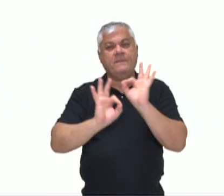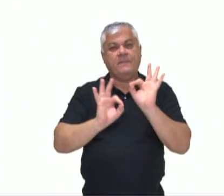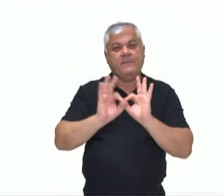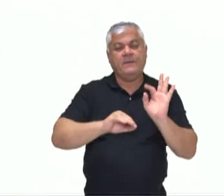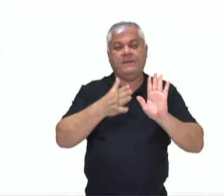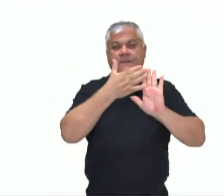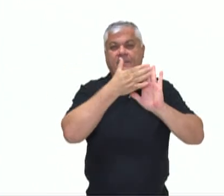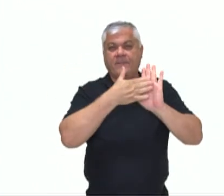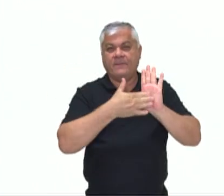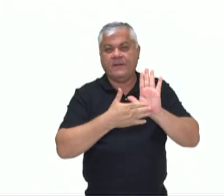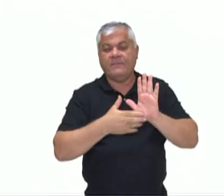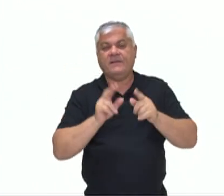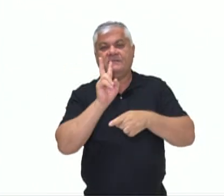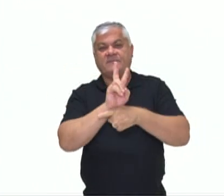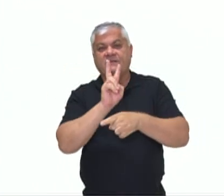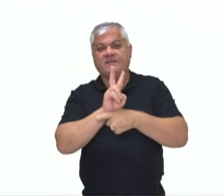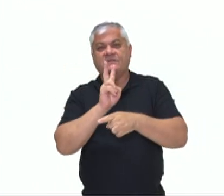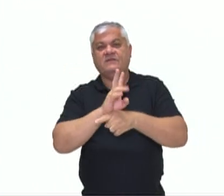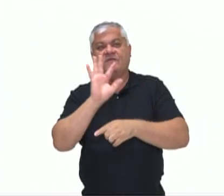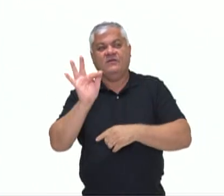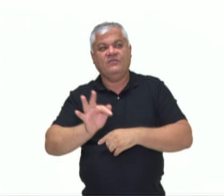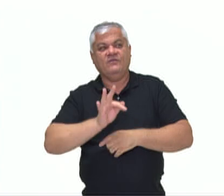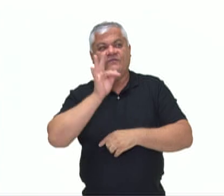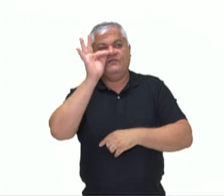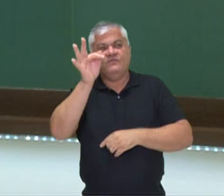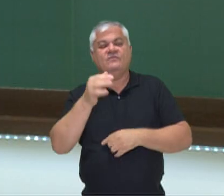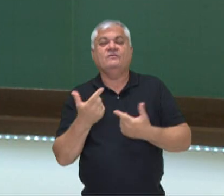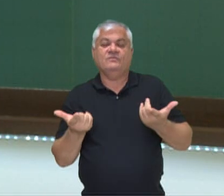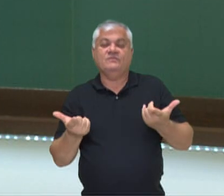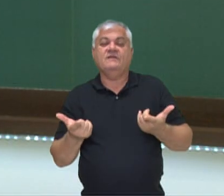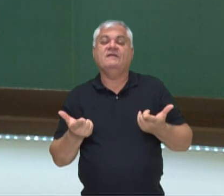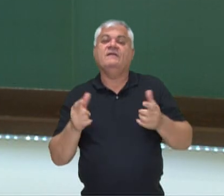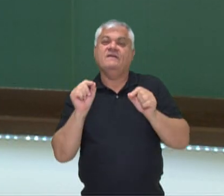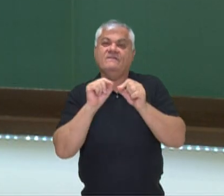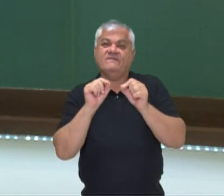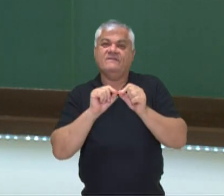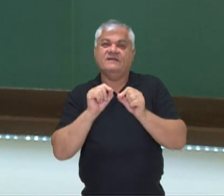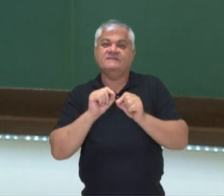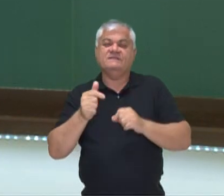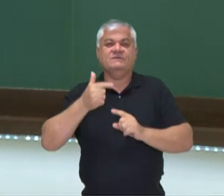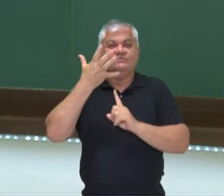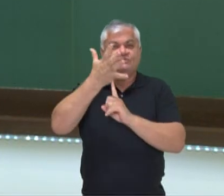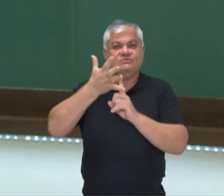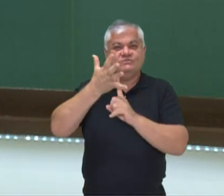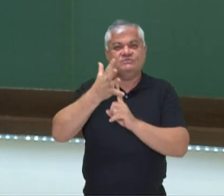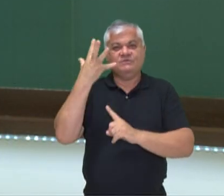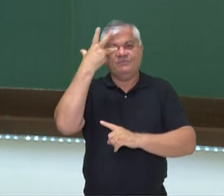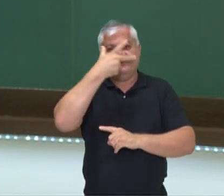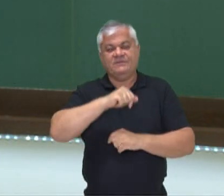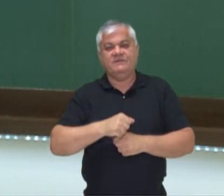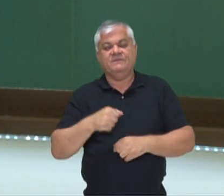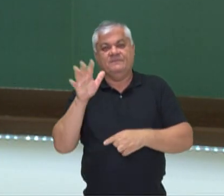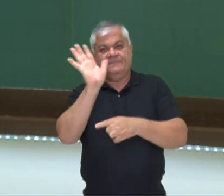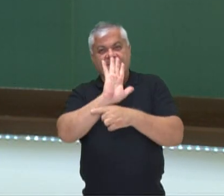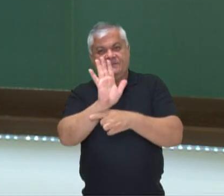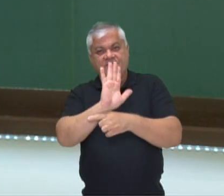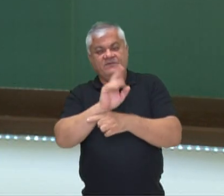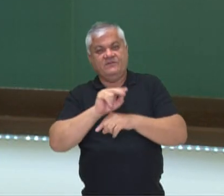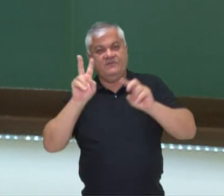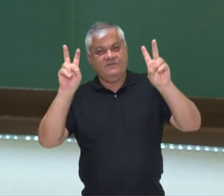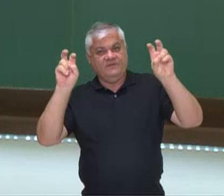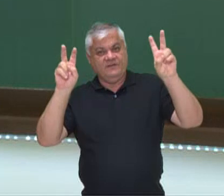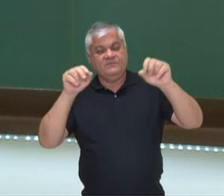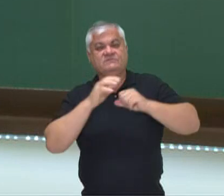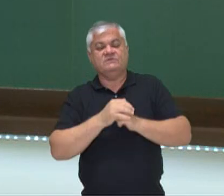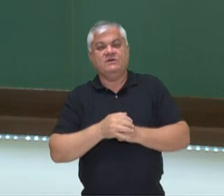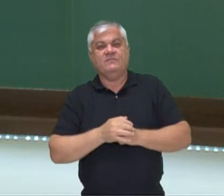planos, expectativas e fazer previsões e assim produzir um belo discurso. Nesse vídeo nós falamos